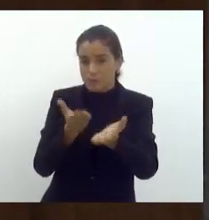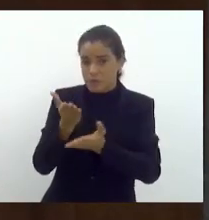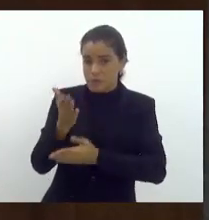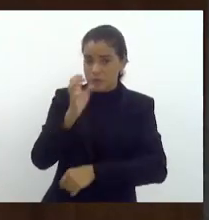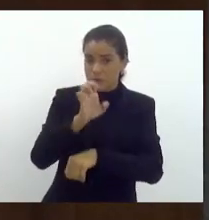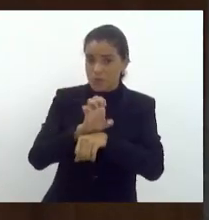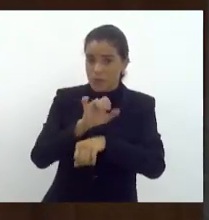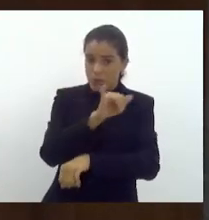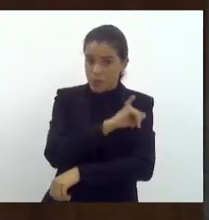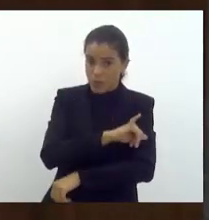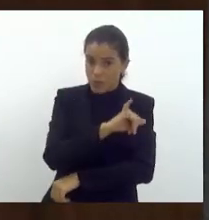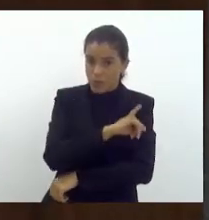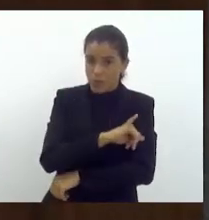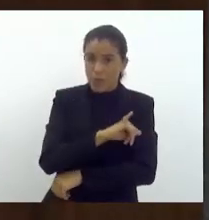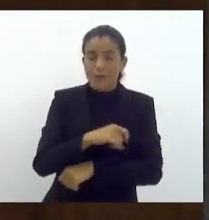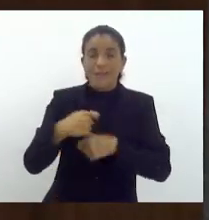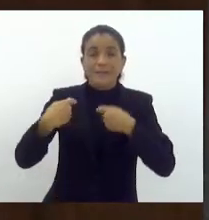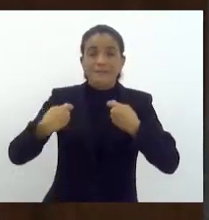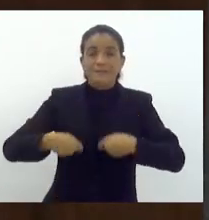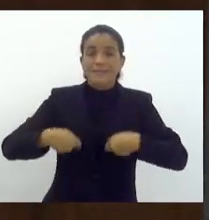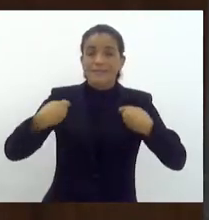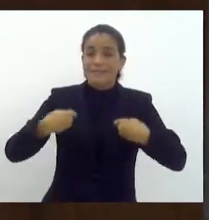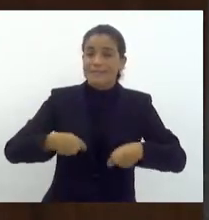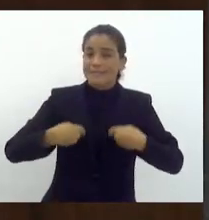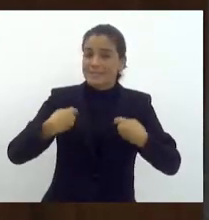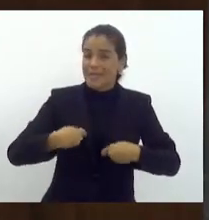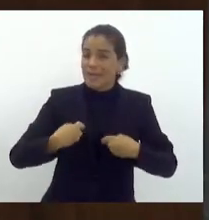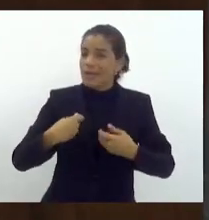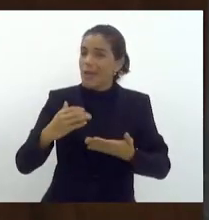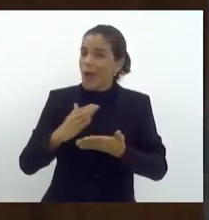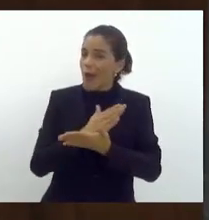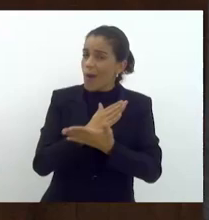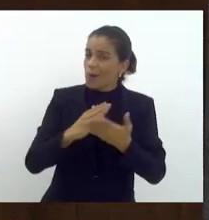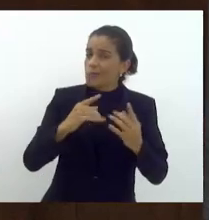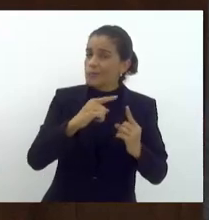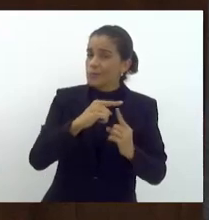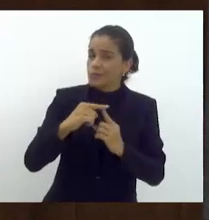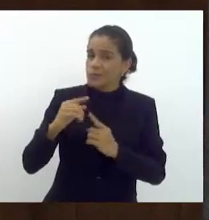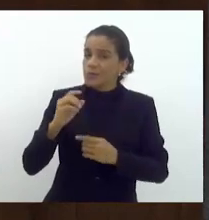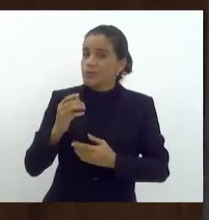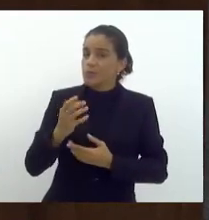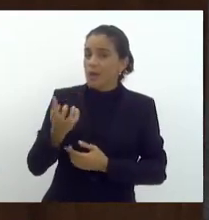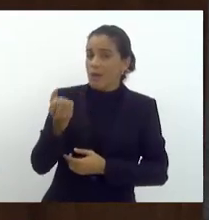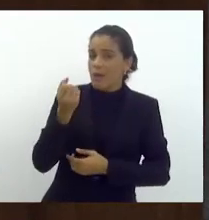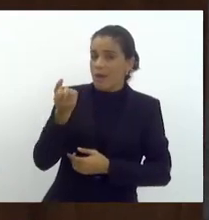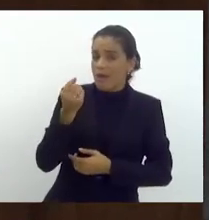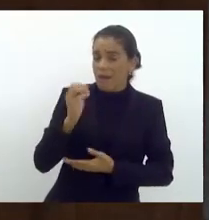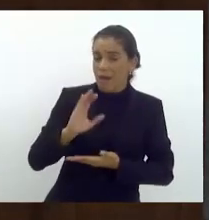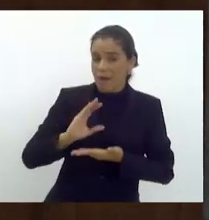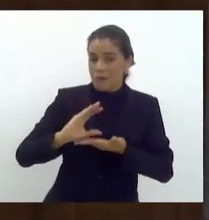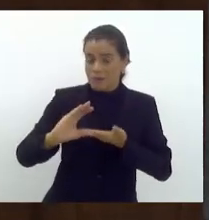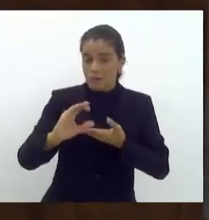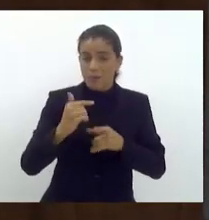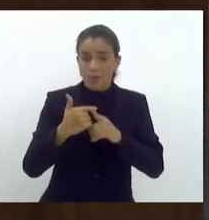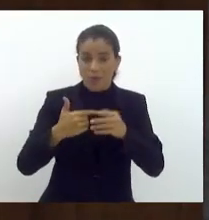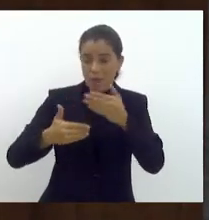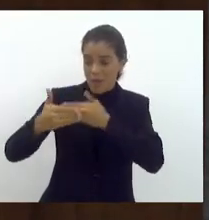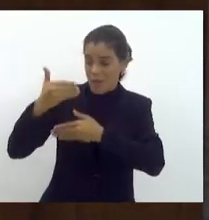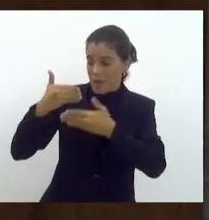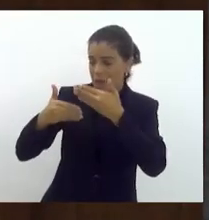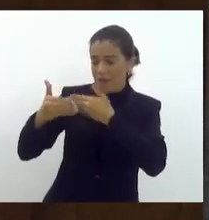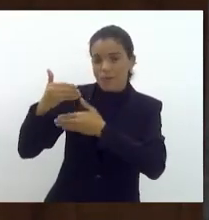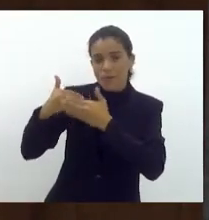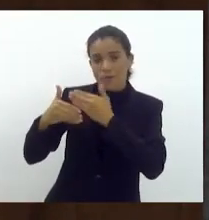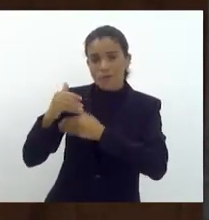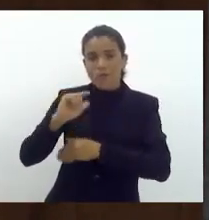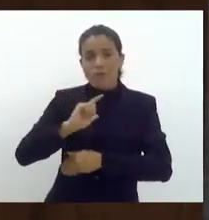do Rio de Janeiro que precisariam ter algum tipo de auxílio porque porque nos últimos anos houve